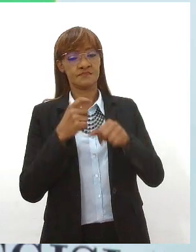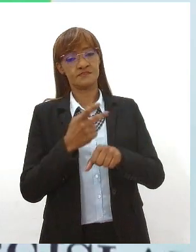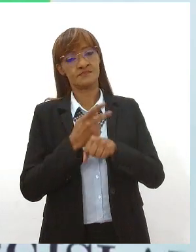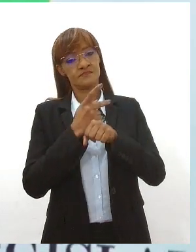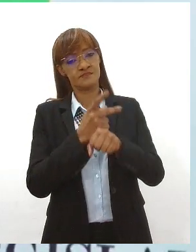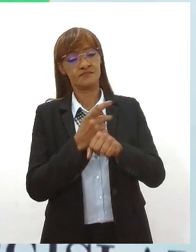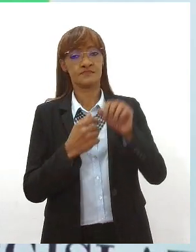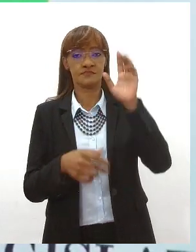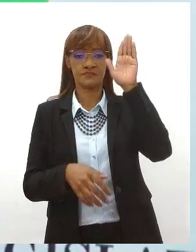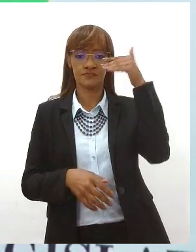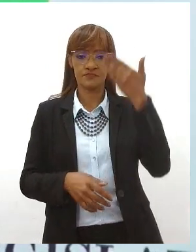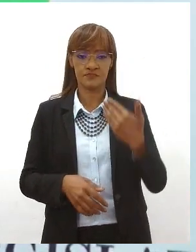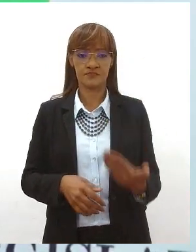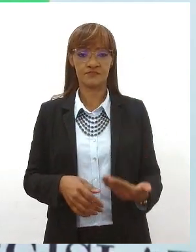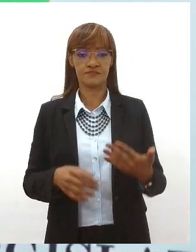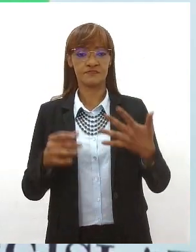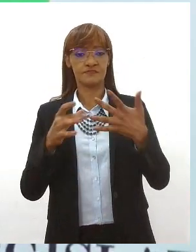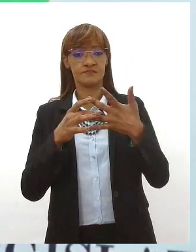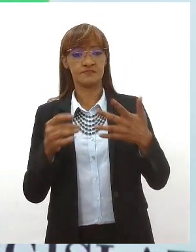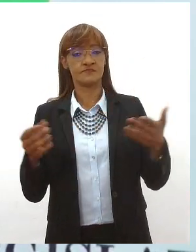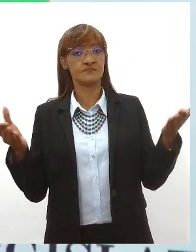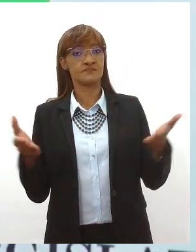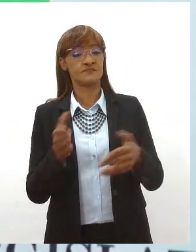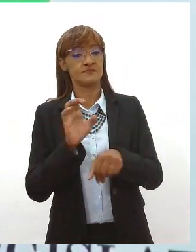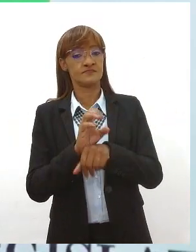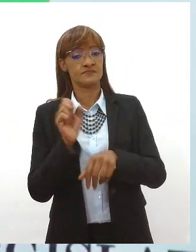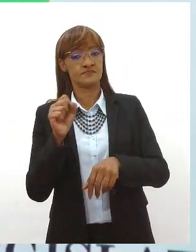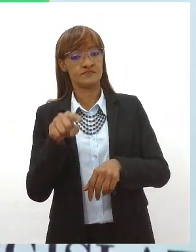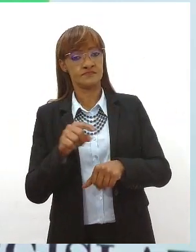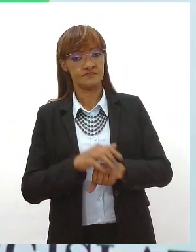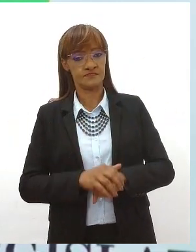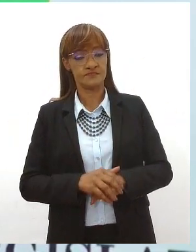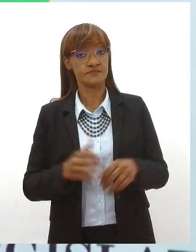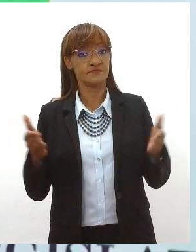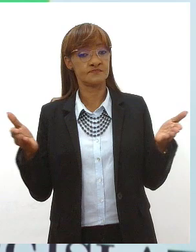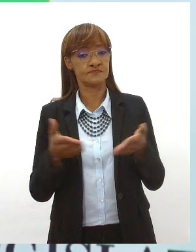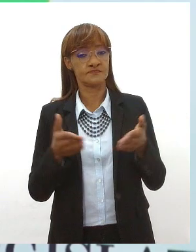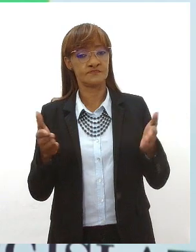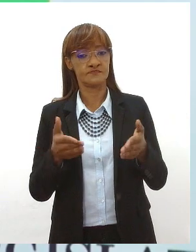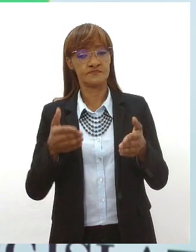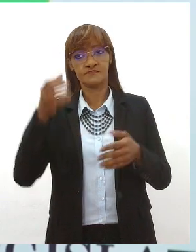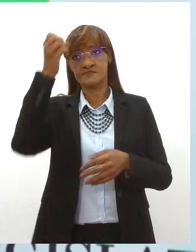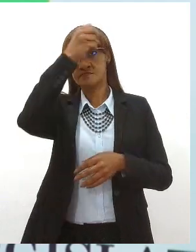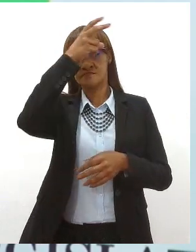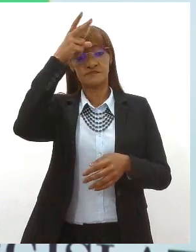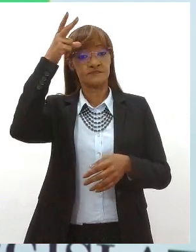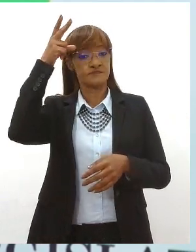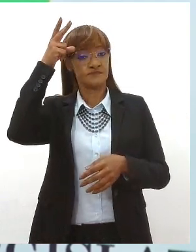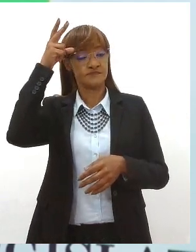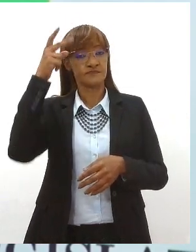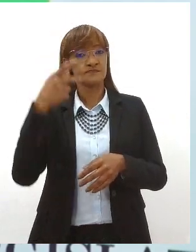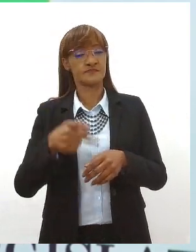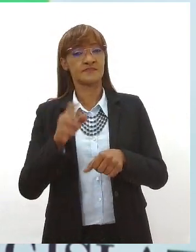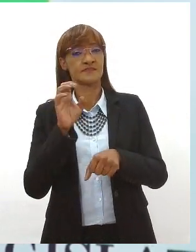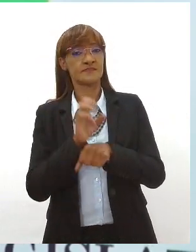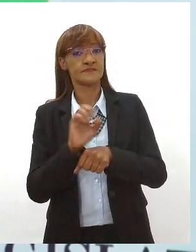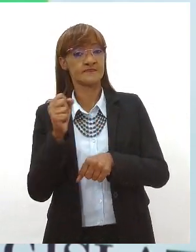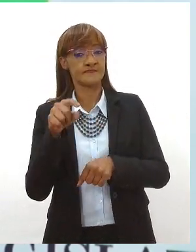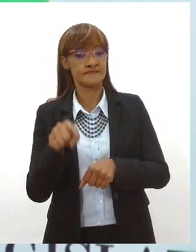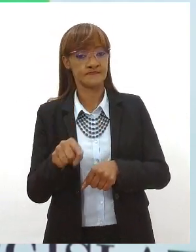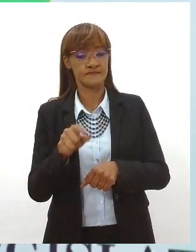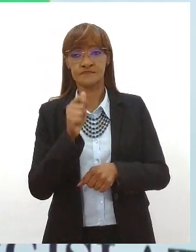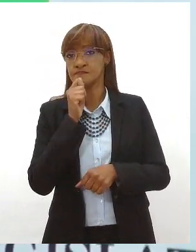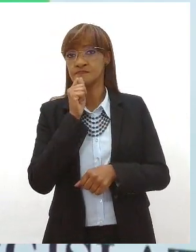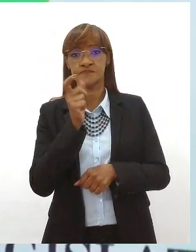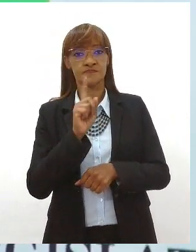destacaram no estado de Sergipe. Hoje nós vamos homenagear prefeitas do estado sergipano, prefeitas que ainda não receberam essa medalha e